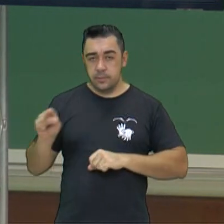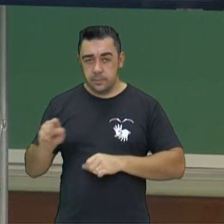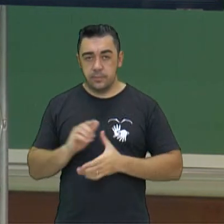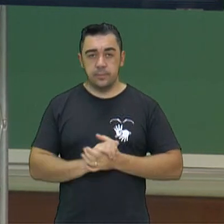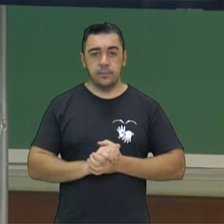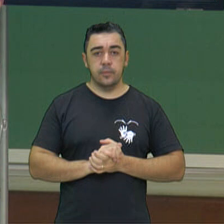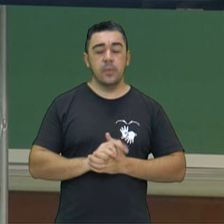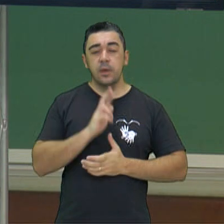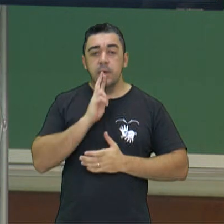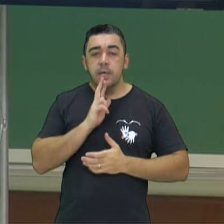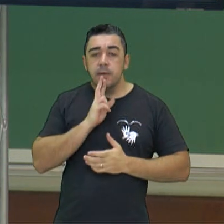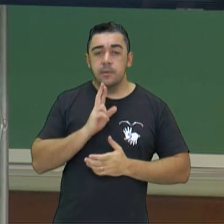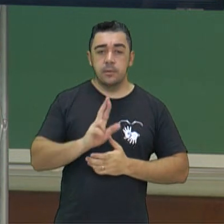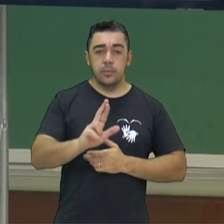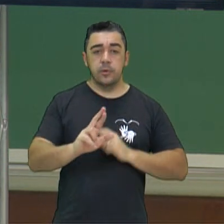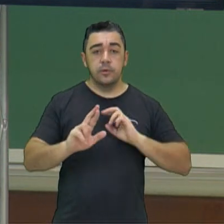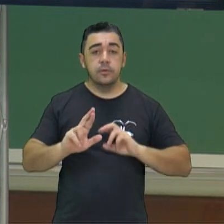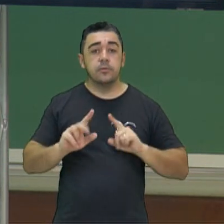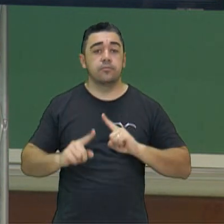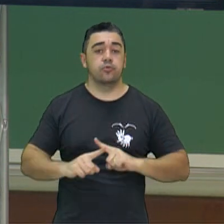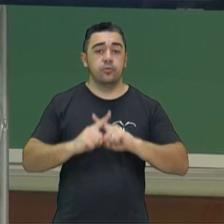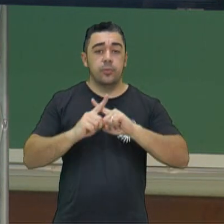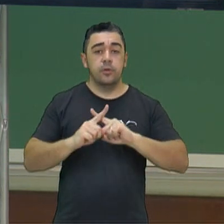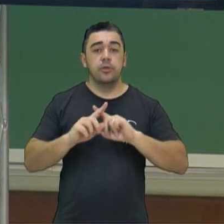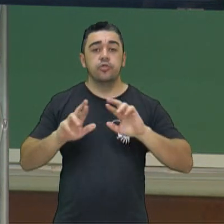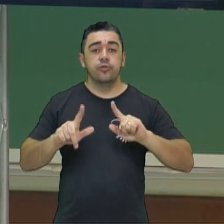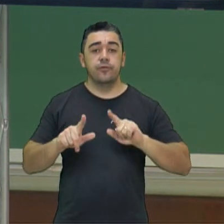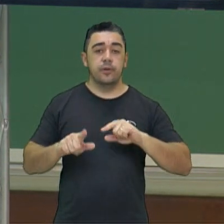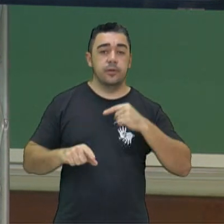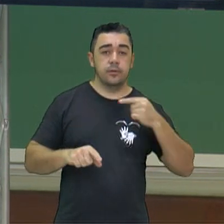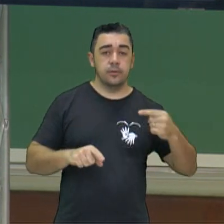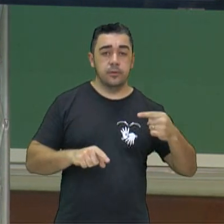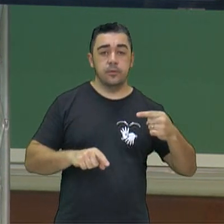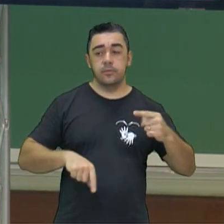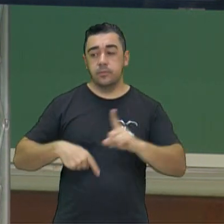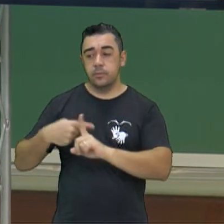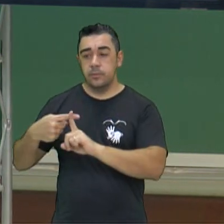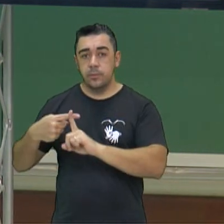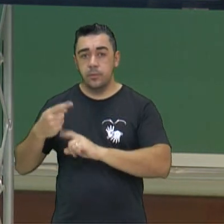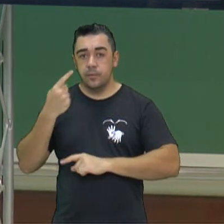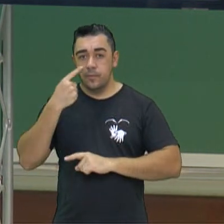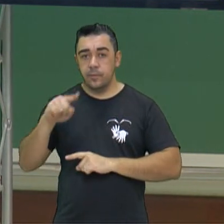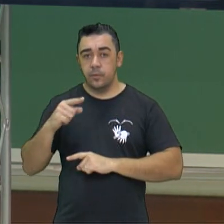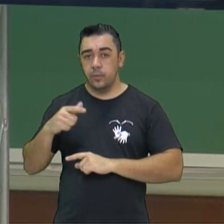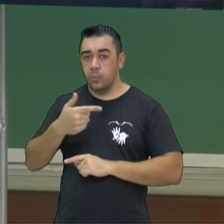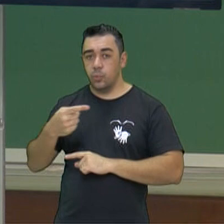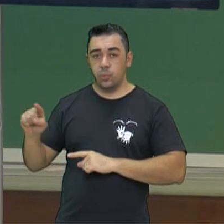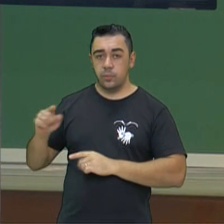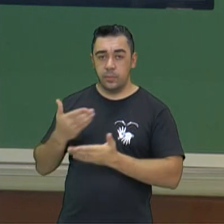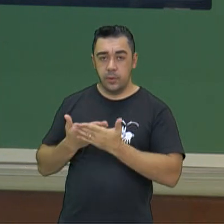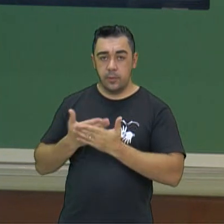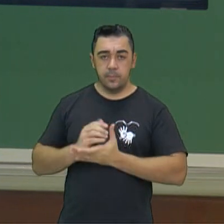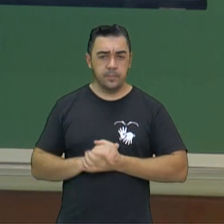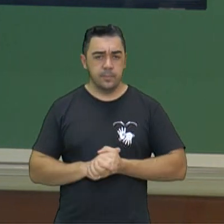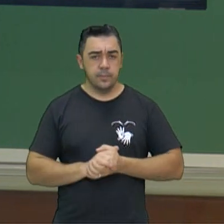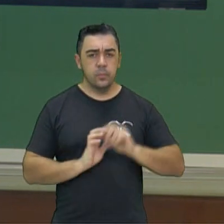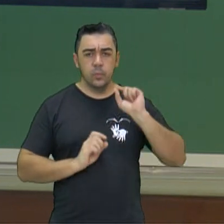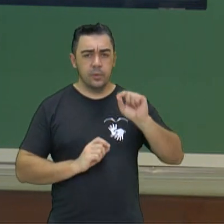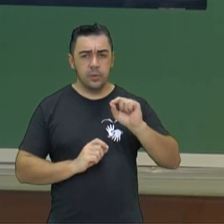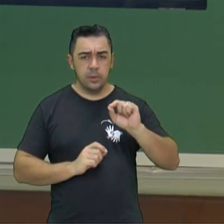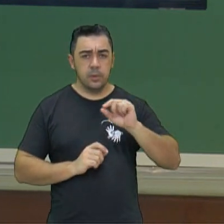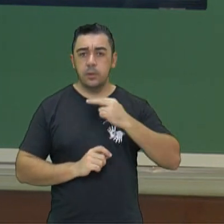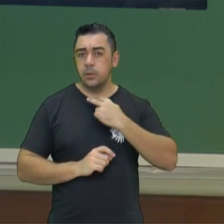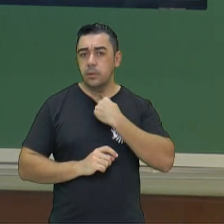pela diferença de dois termos, que foi o que nós vimos na última aula, beleza? Então, o que que nós